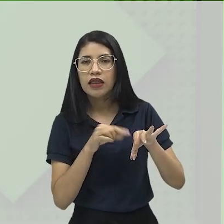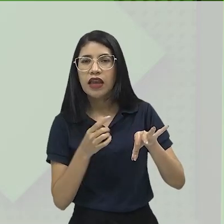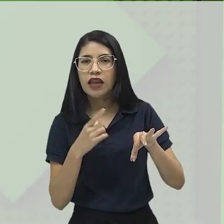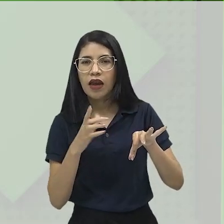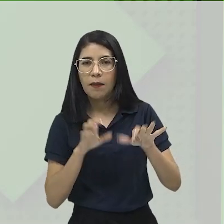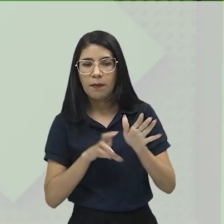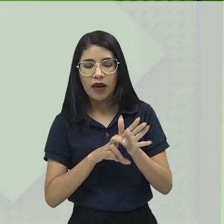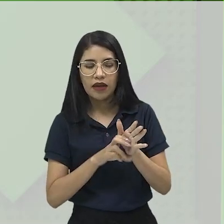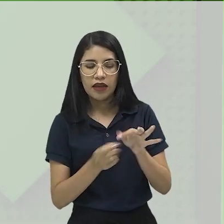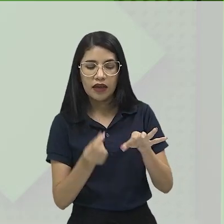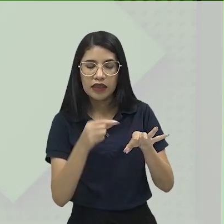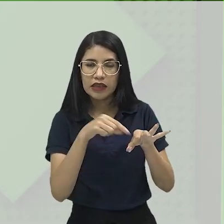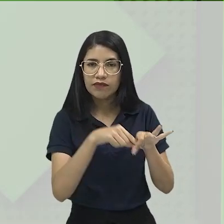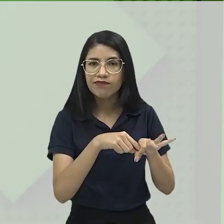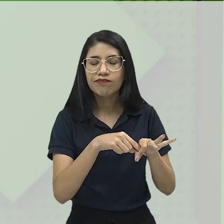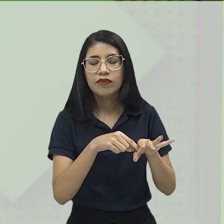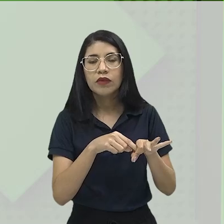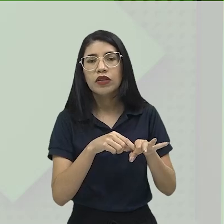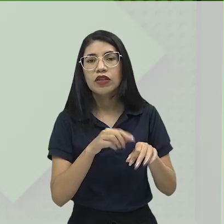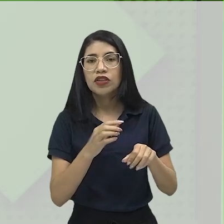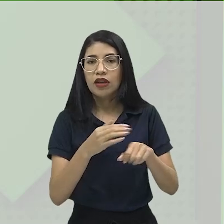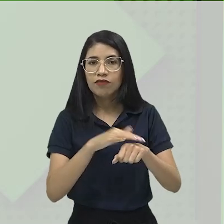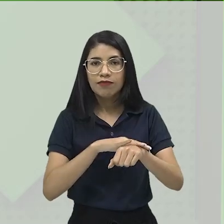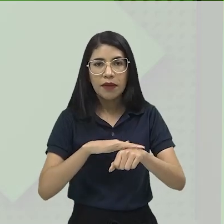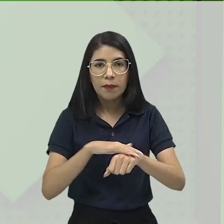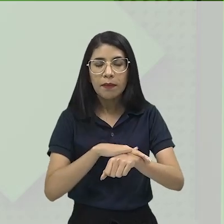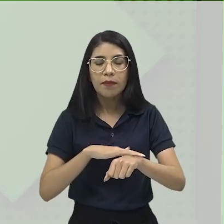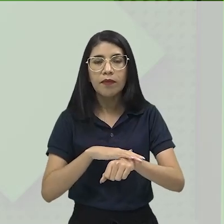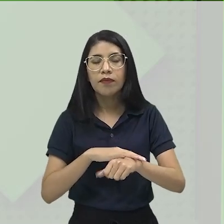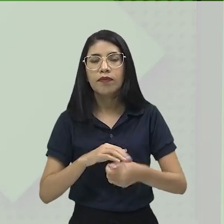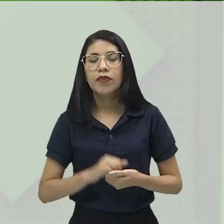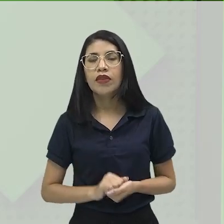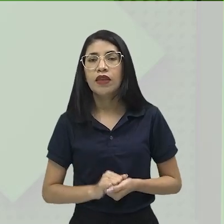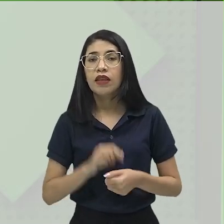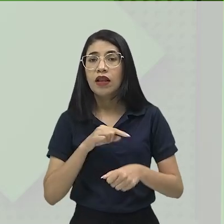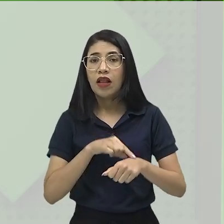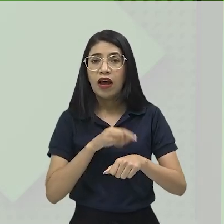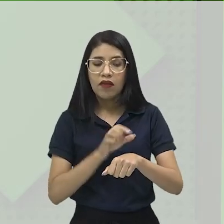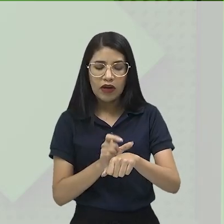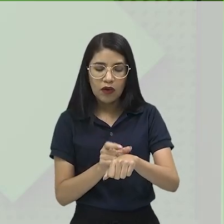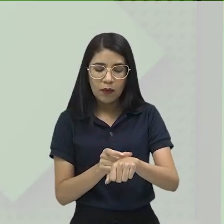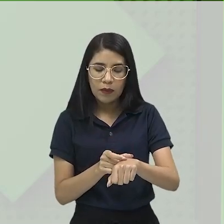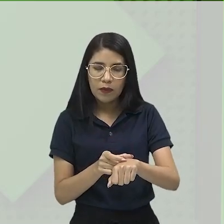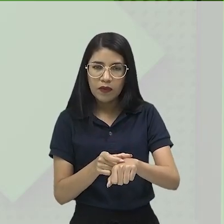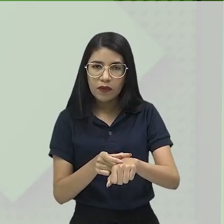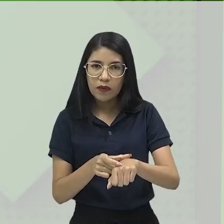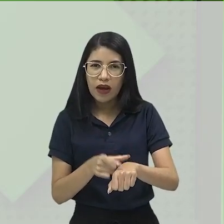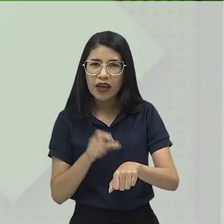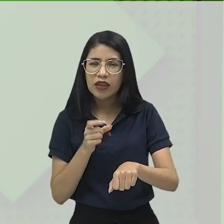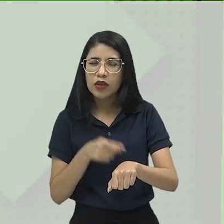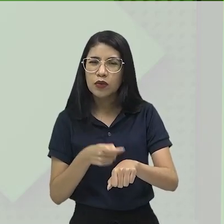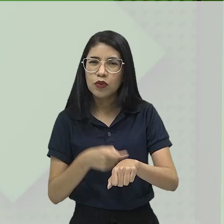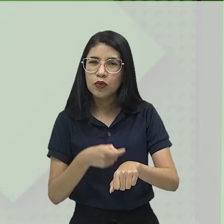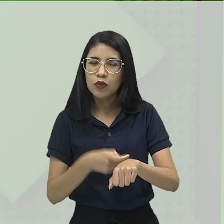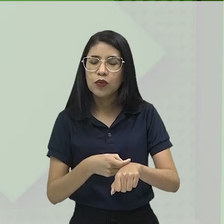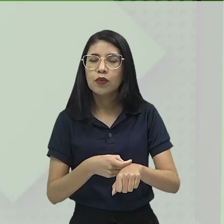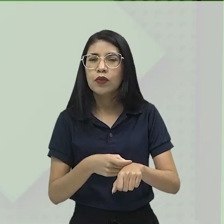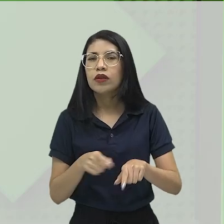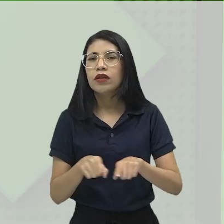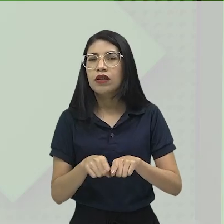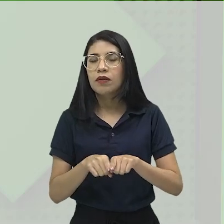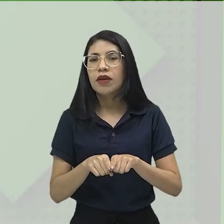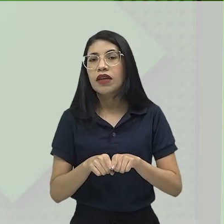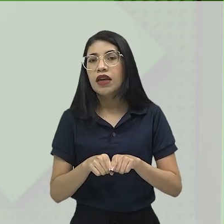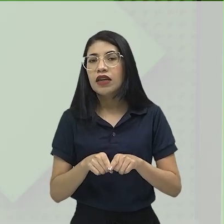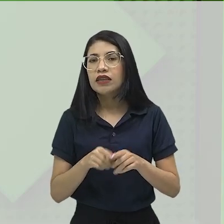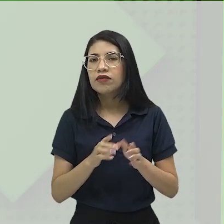da pele, da mucosa dessa pessoa. E aí ali ela vai causar uma ferida endurecida e ela vai